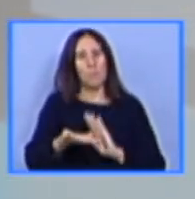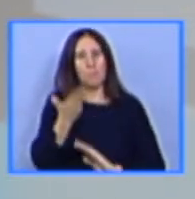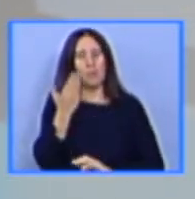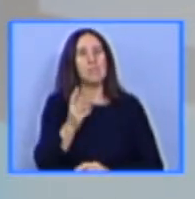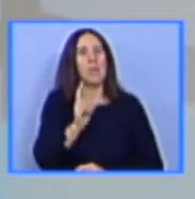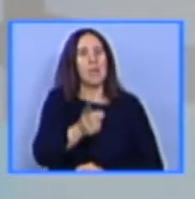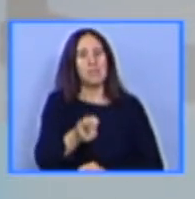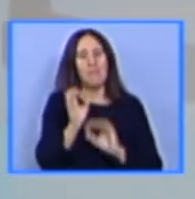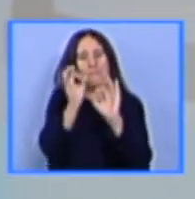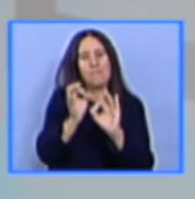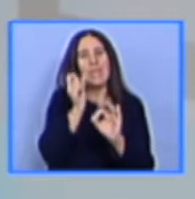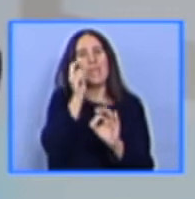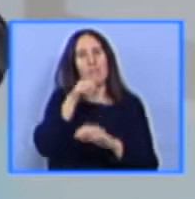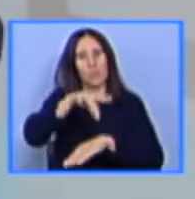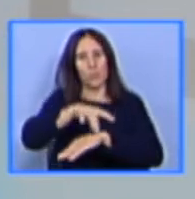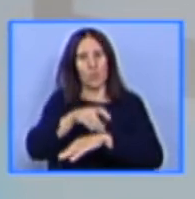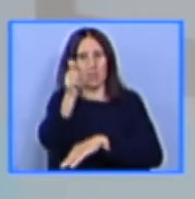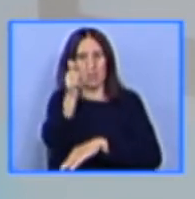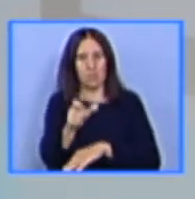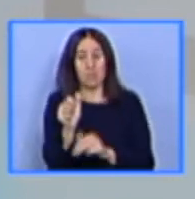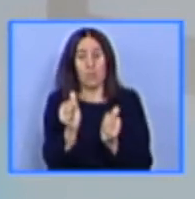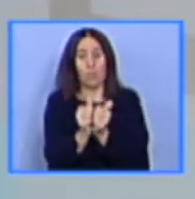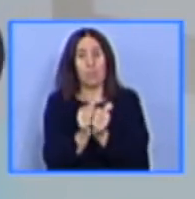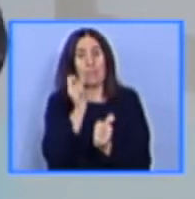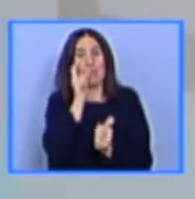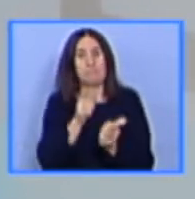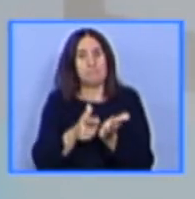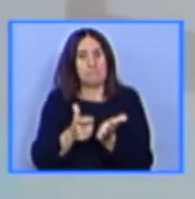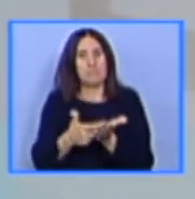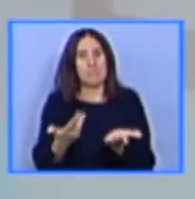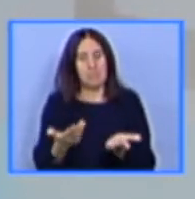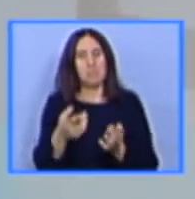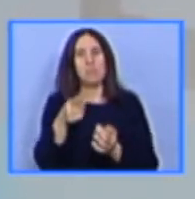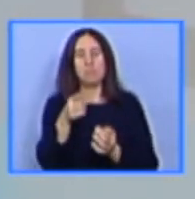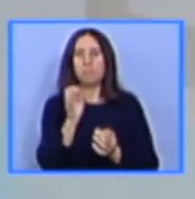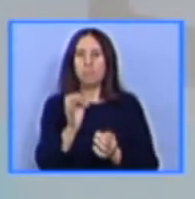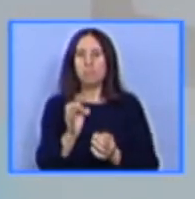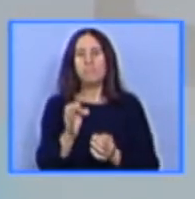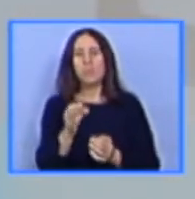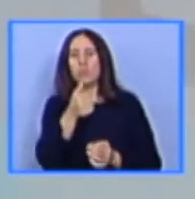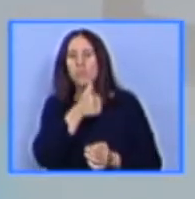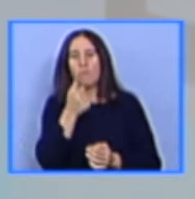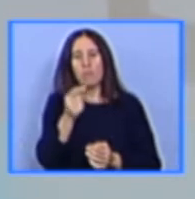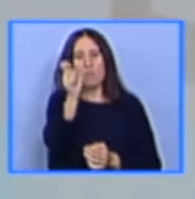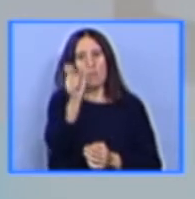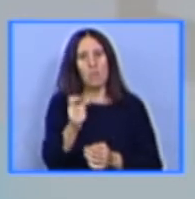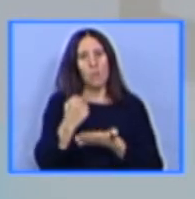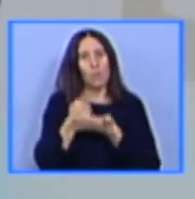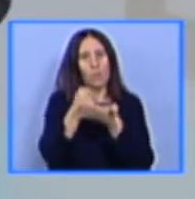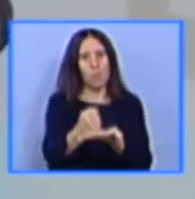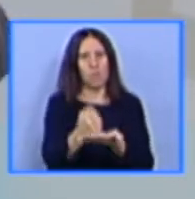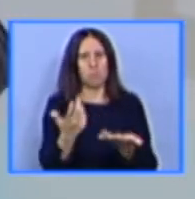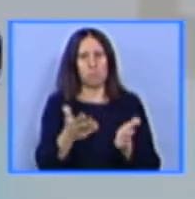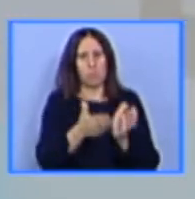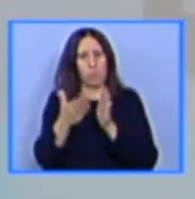é de cuidar de quem está doente, de acompanhar quem precisa, de ocorrer ao sofrimento do outro e que é feito, por um